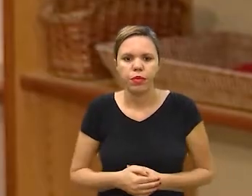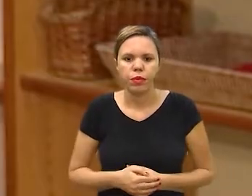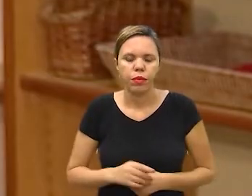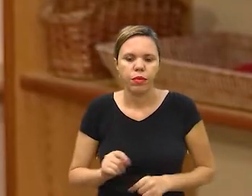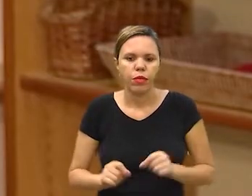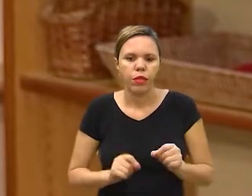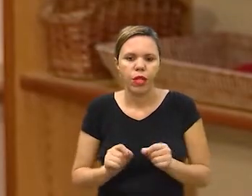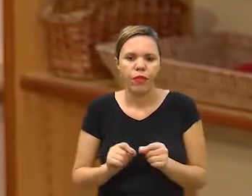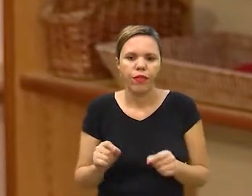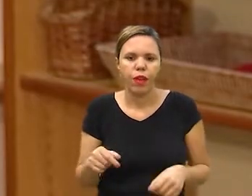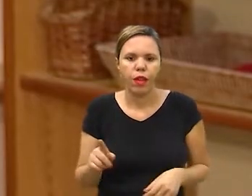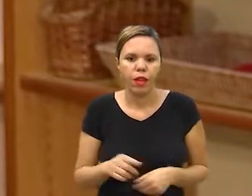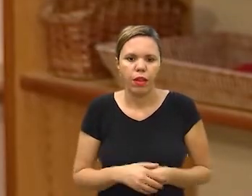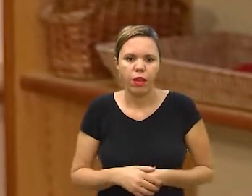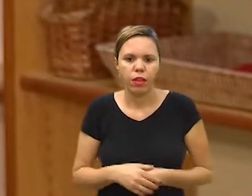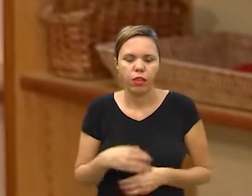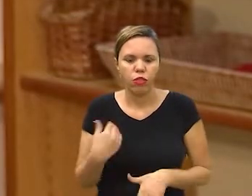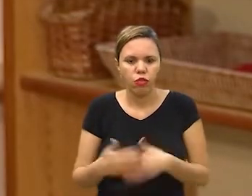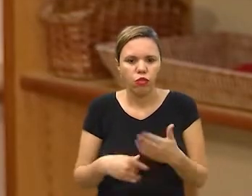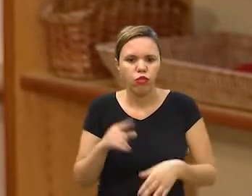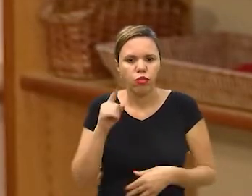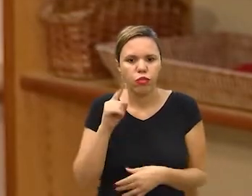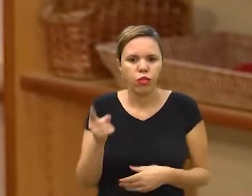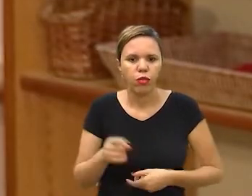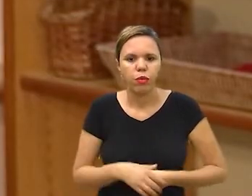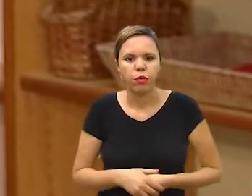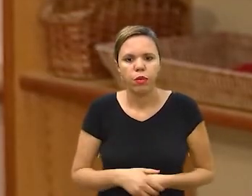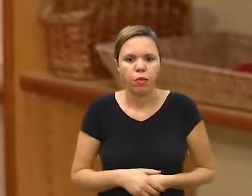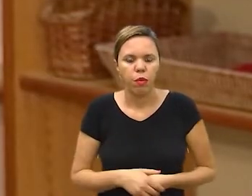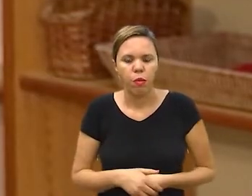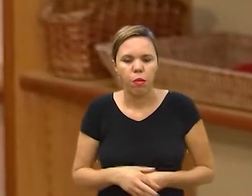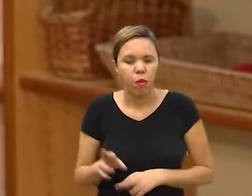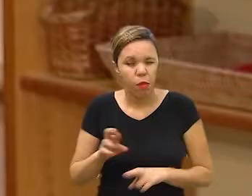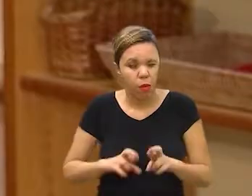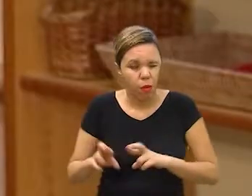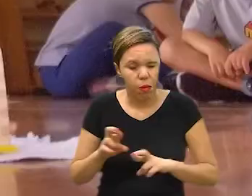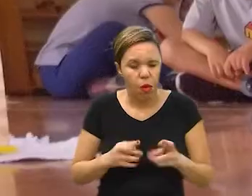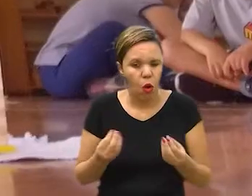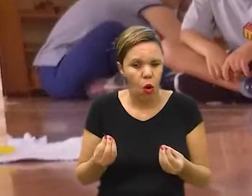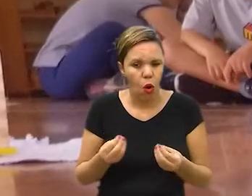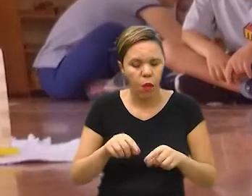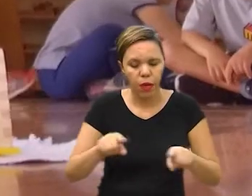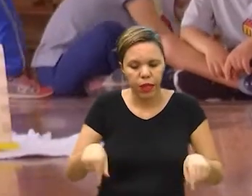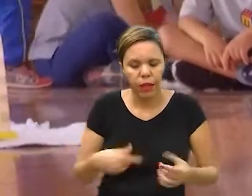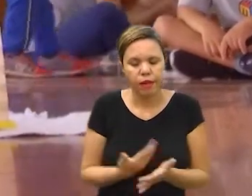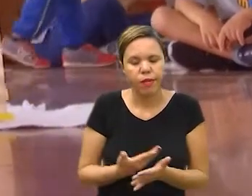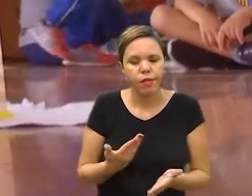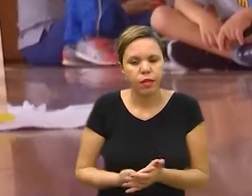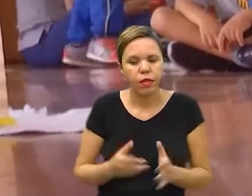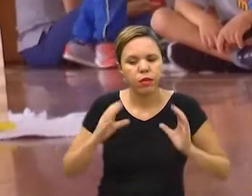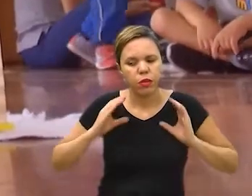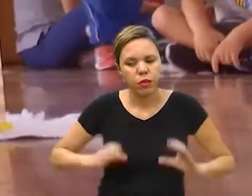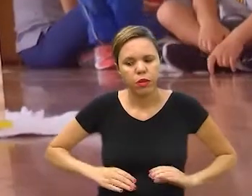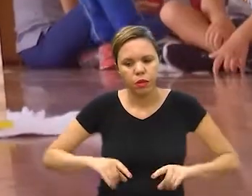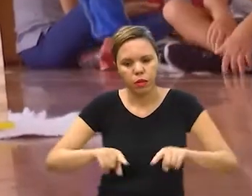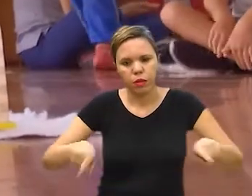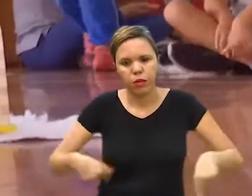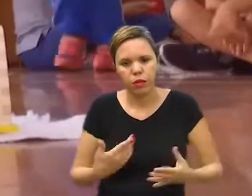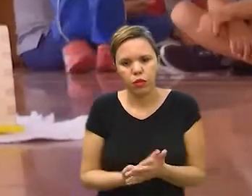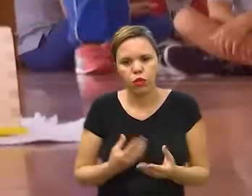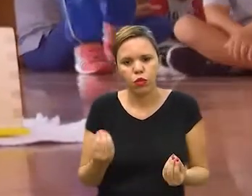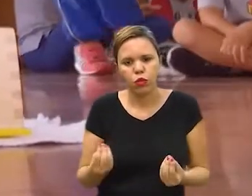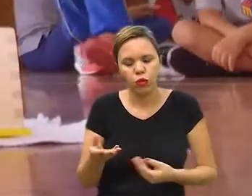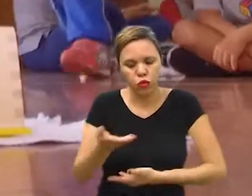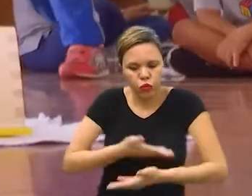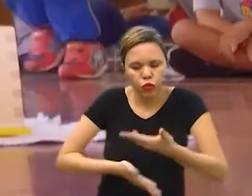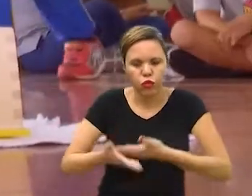que ele vai, no dia a dia, analisar como é que aquela criança está se portando na sala, como que ela está